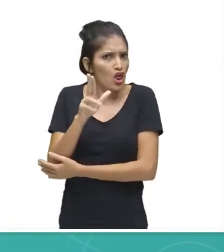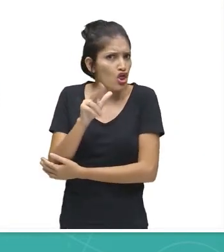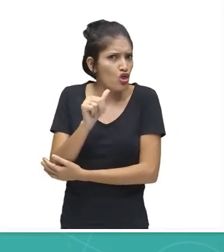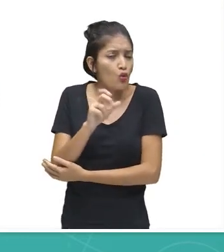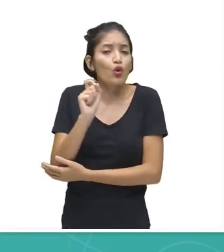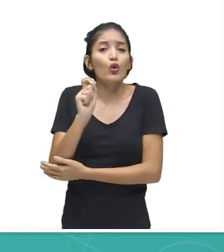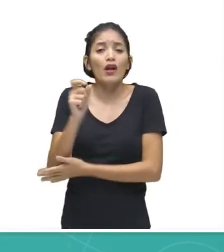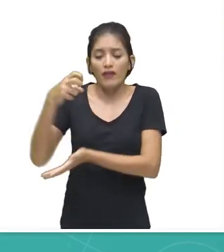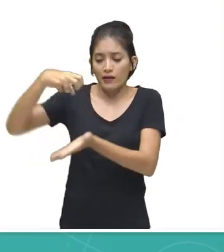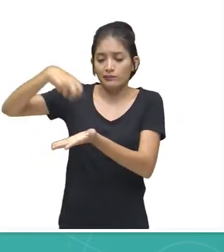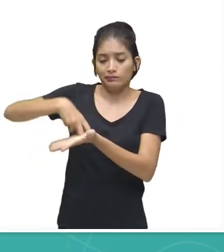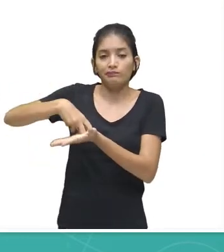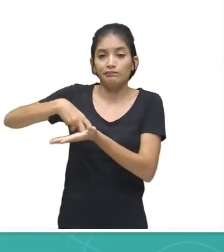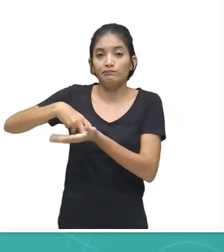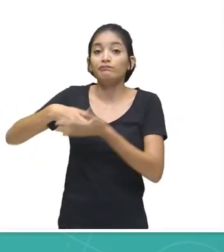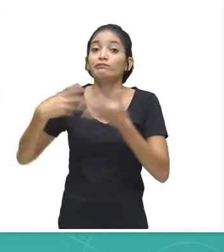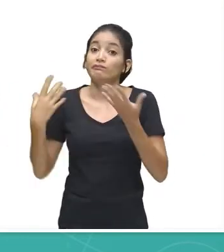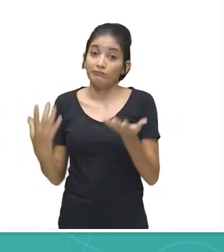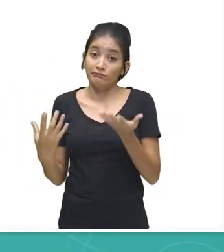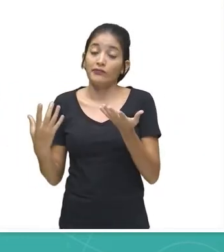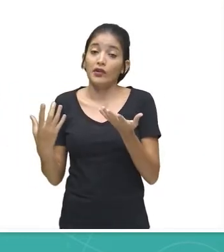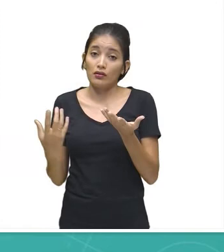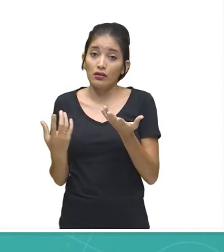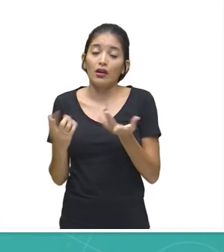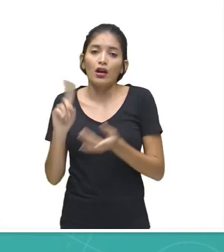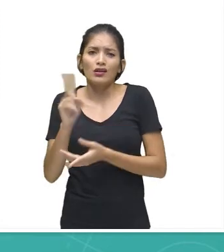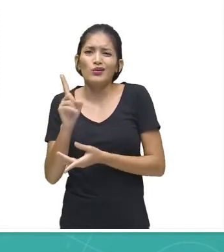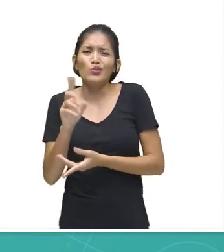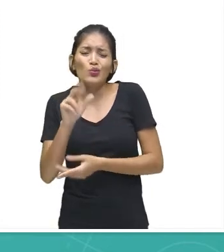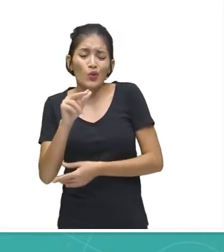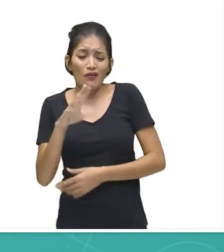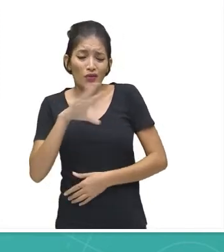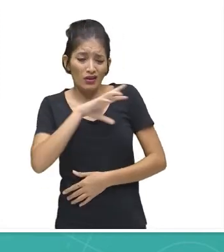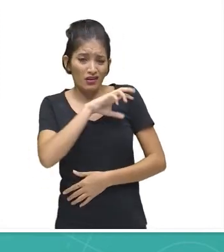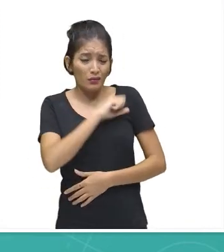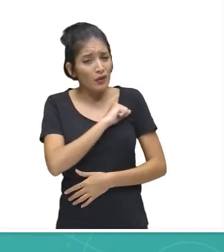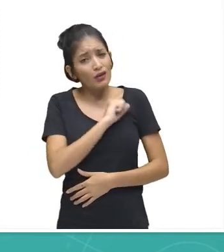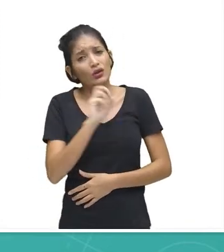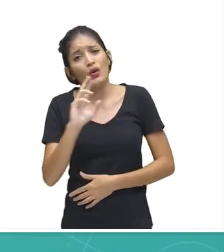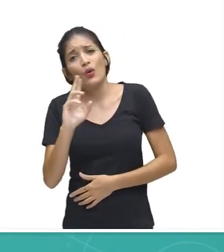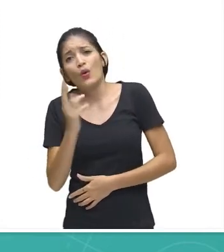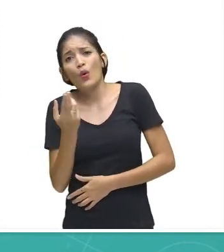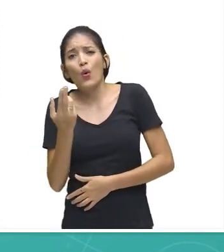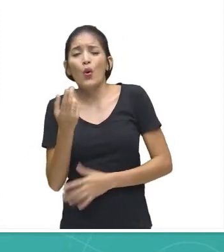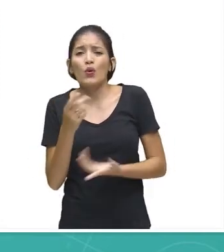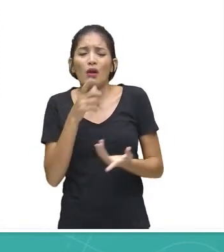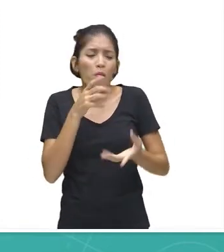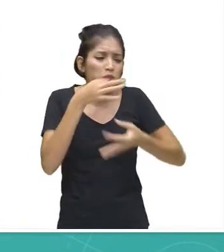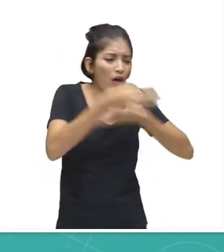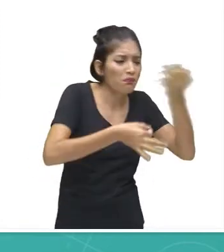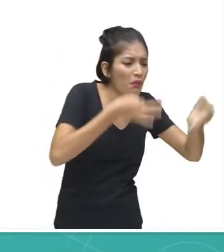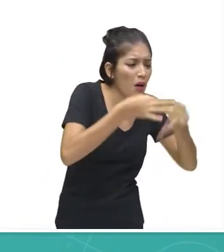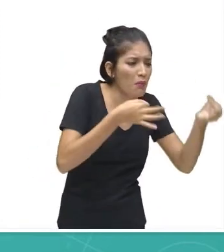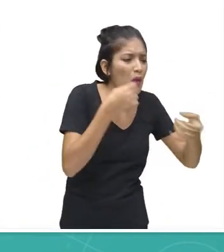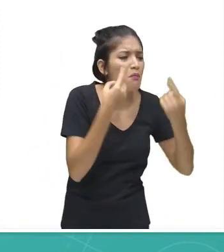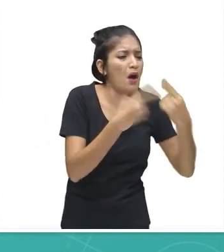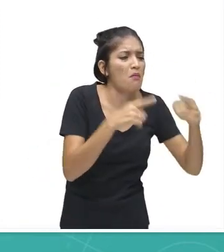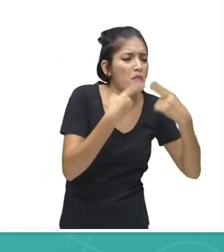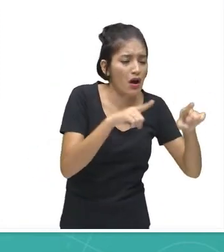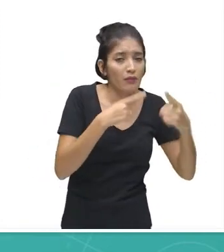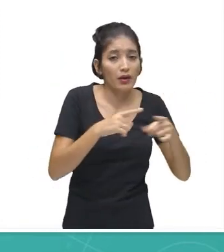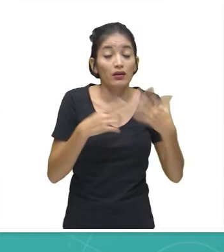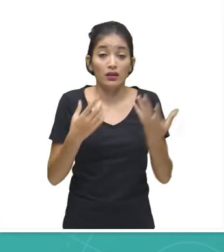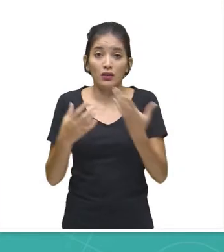recebe punição. Por isso, nem sempre foi amado e recebeu muitas críticas. Analise as